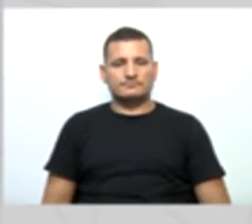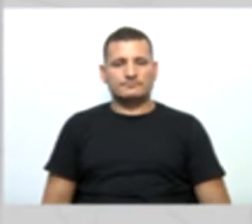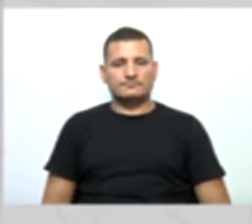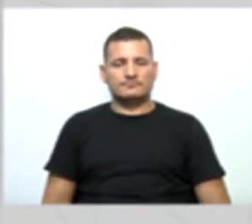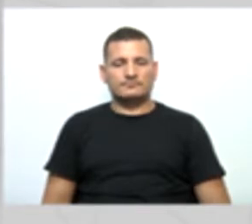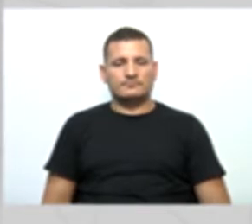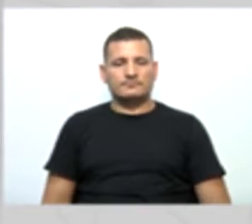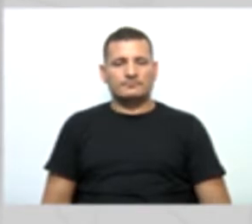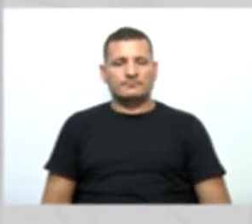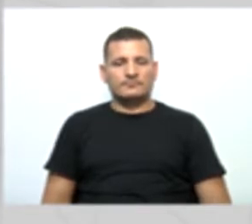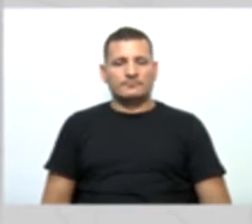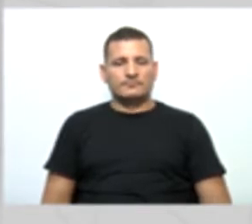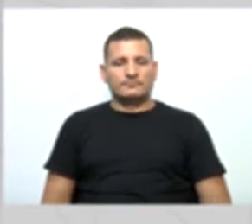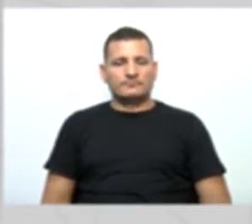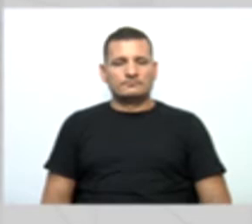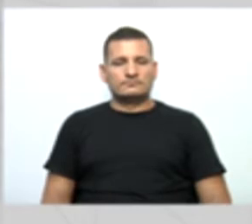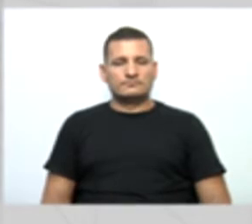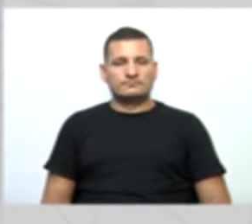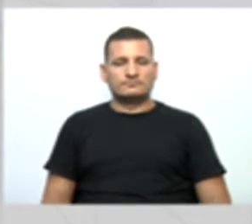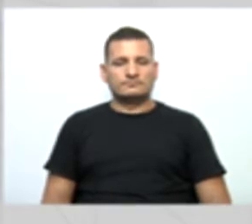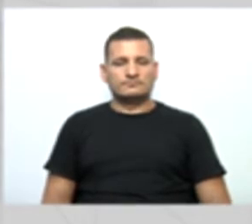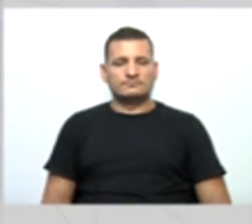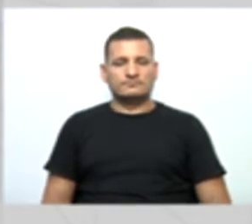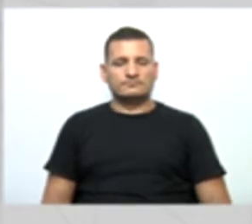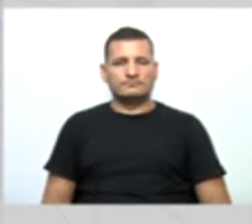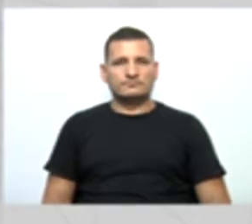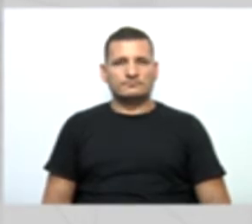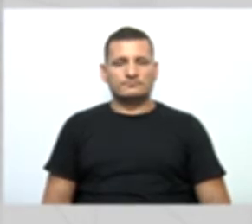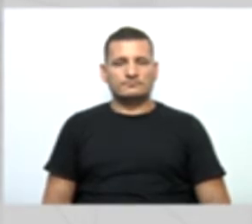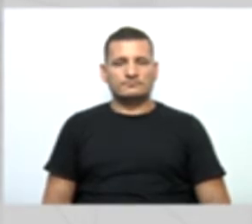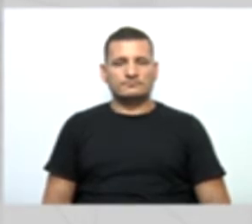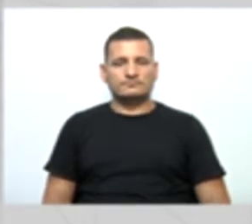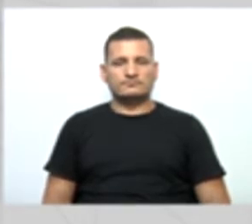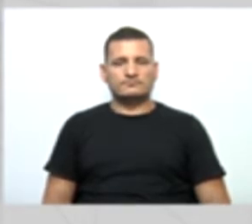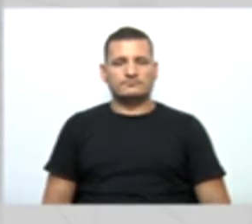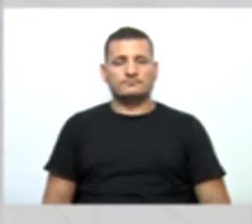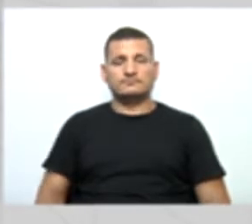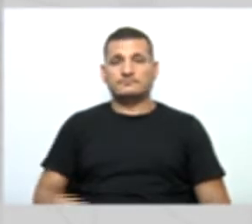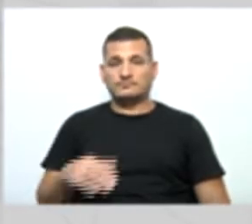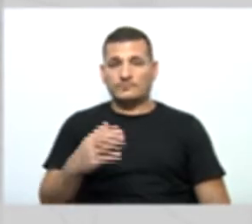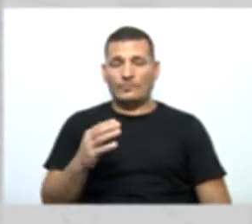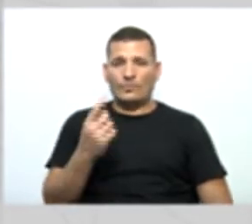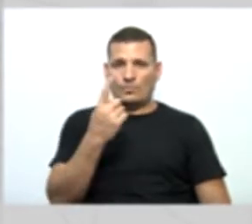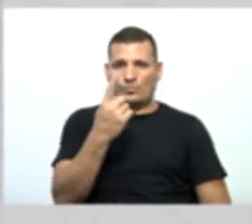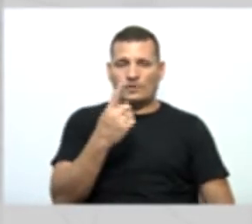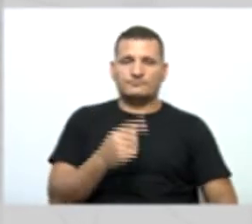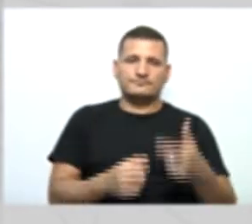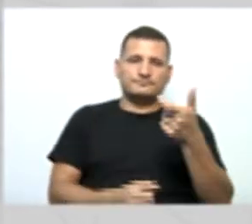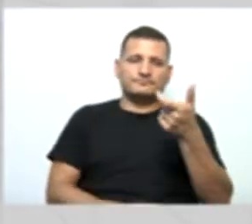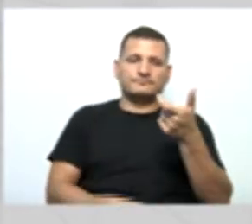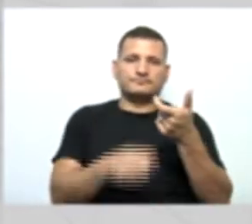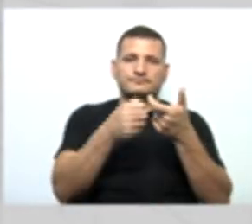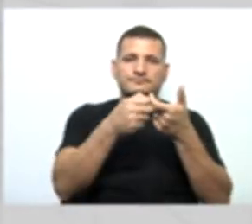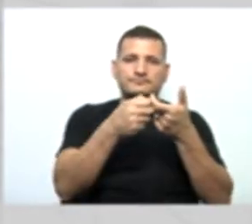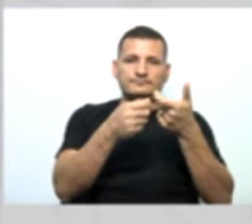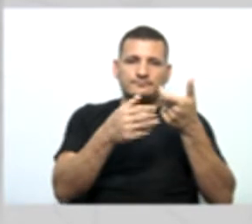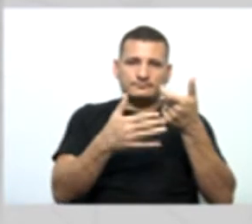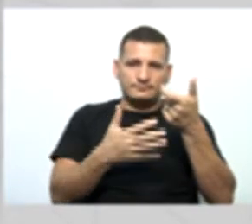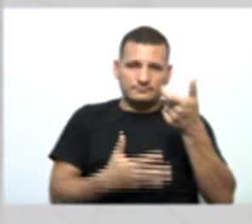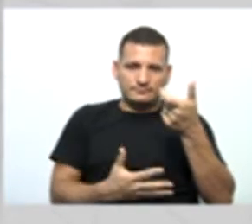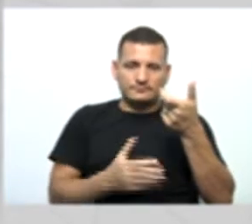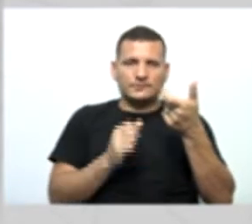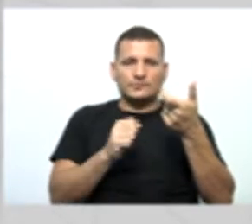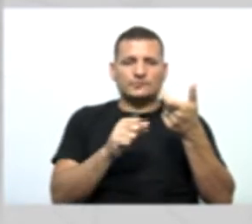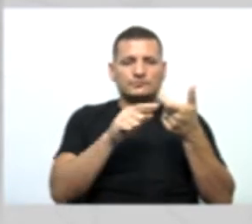a inclinação dessa minha cadeira. Tá vendo? A partir de uma descrição genérica, eu estou